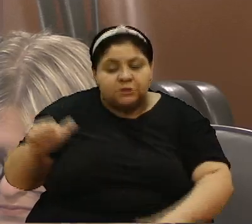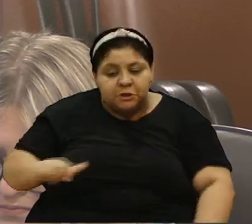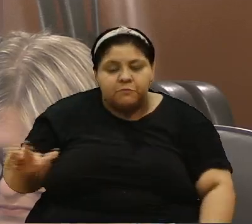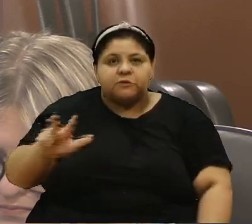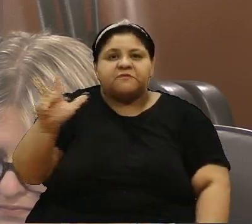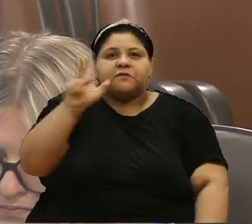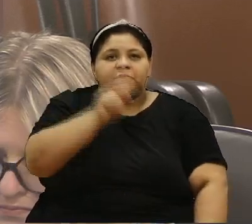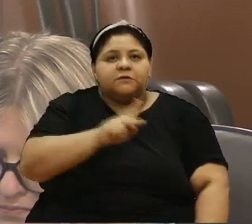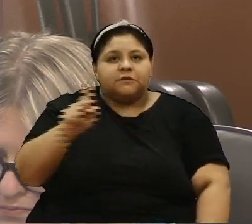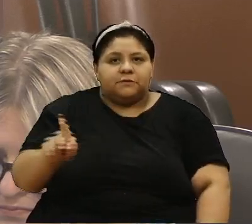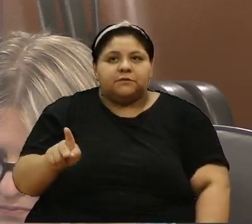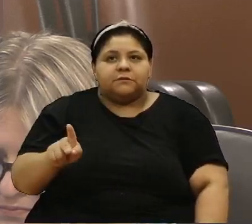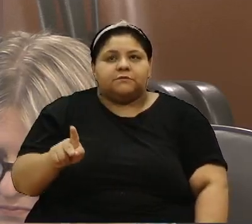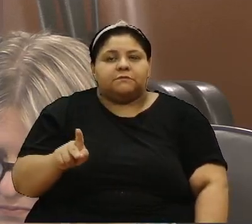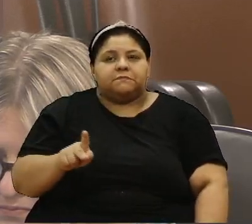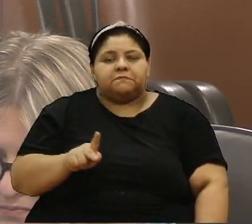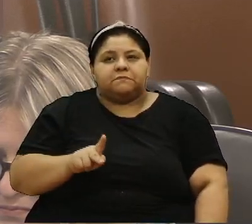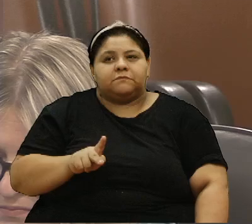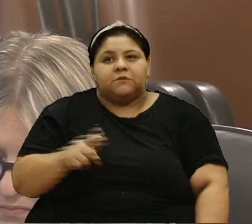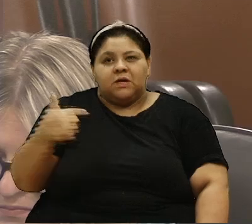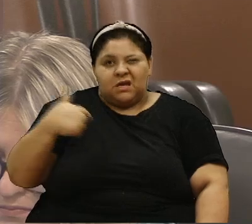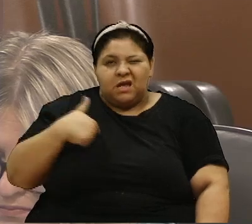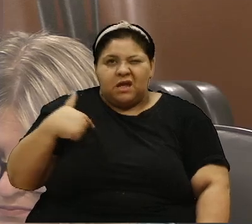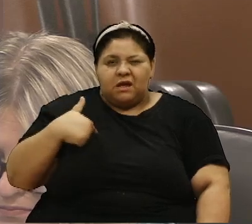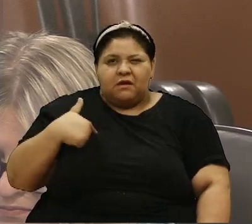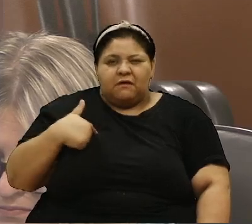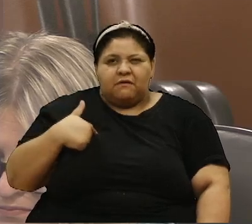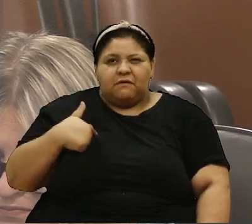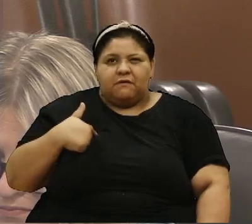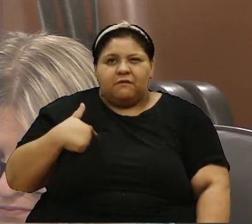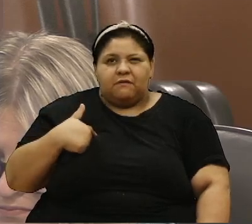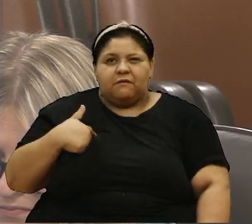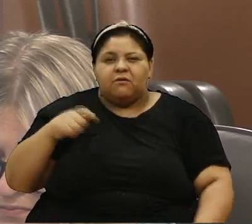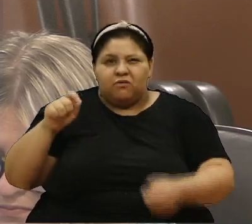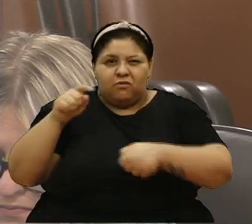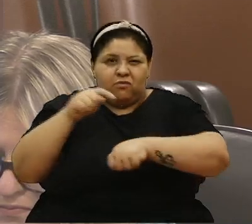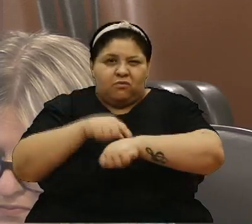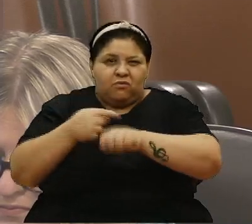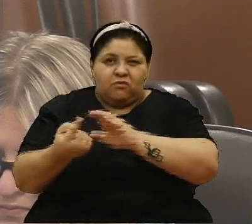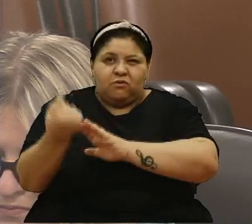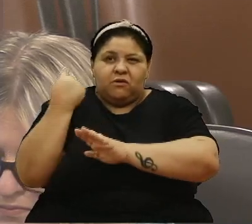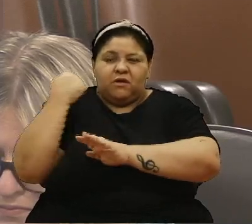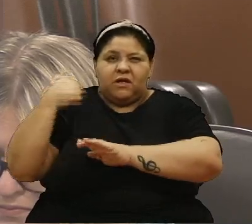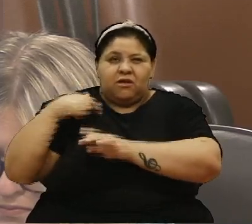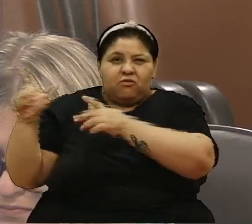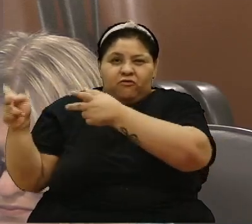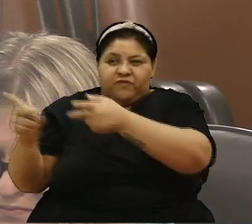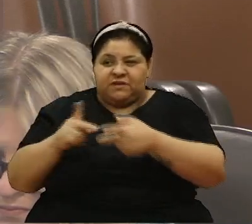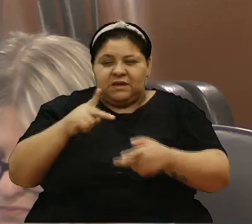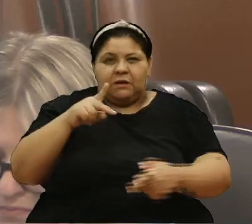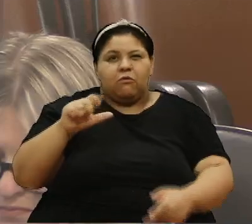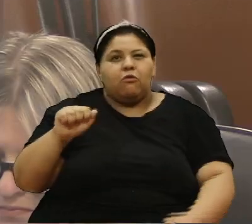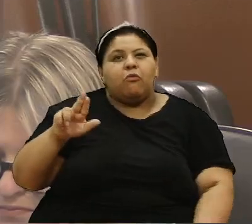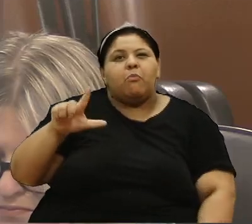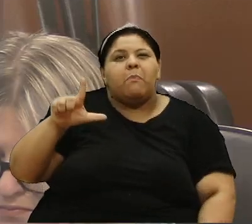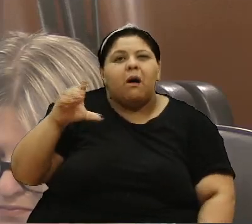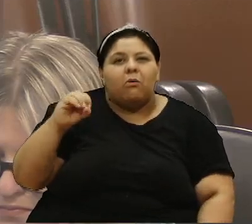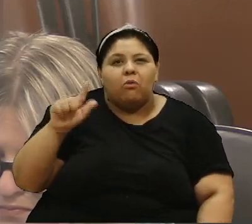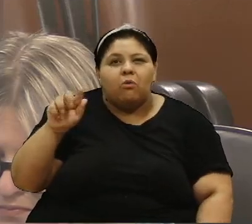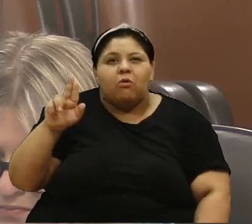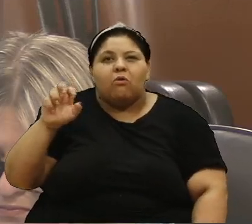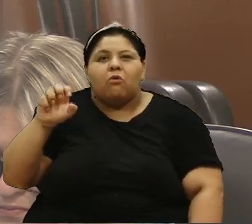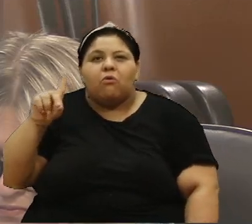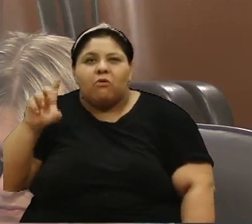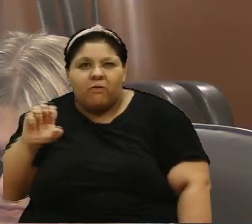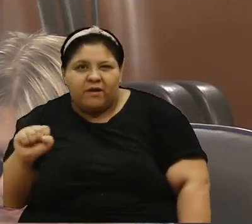os nossos professores da categoria. Eu, esses dias não, faz um tempo atrás, estive no Paulo Guedes e vi um grupo de